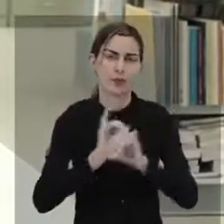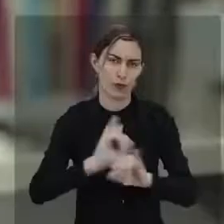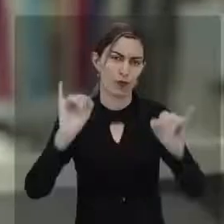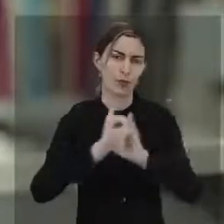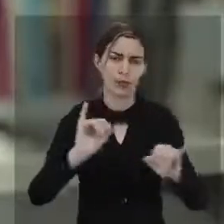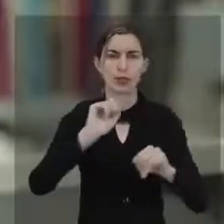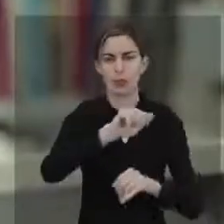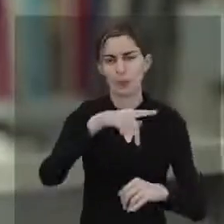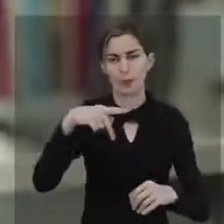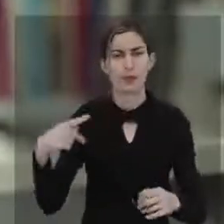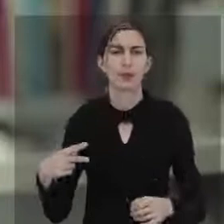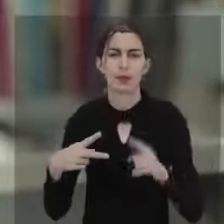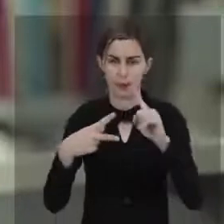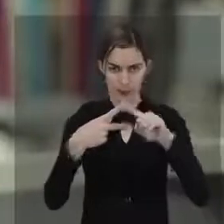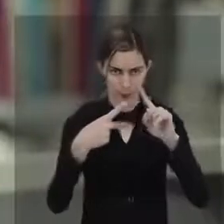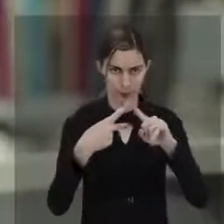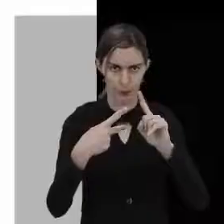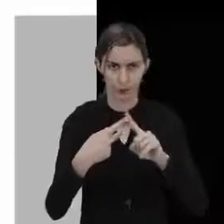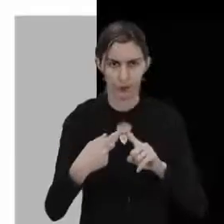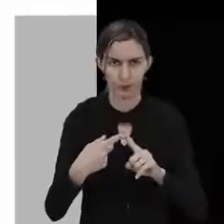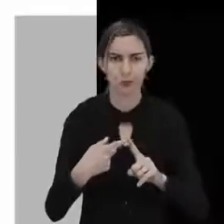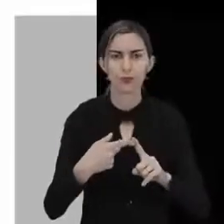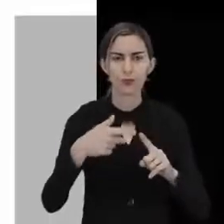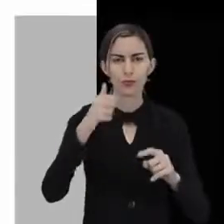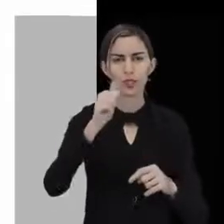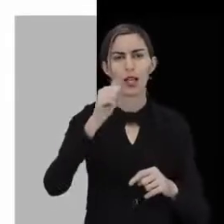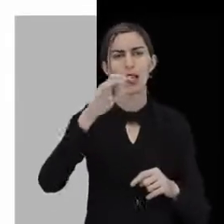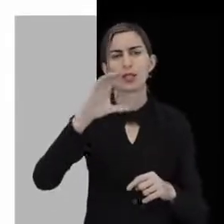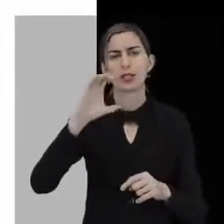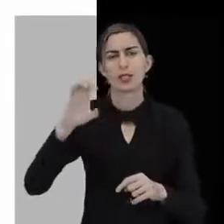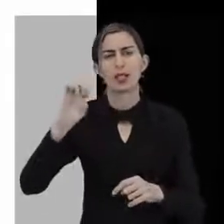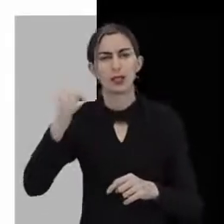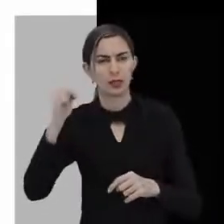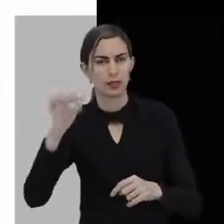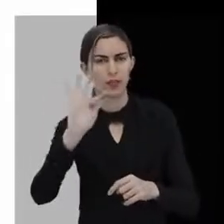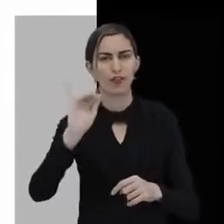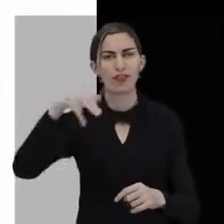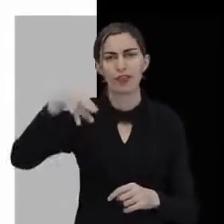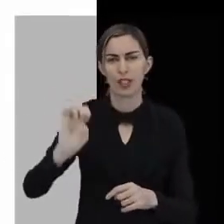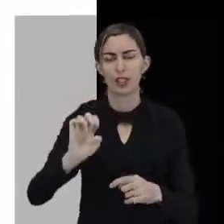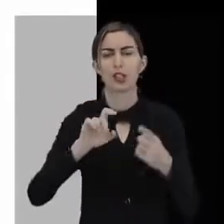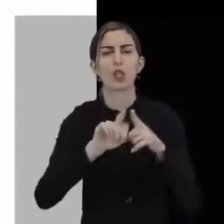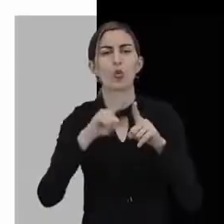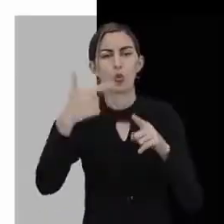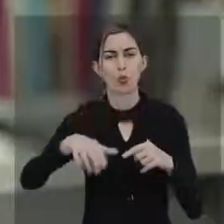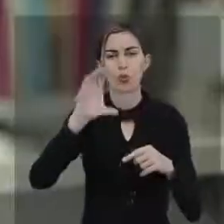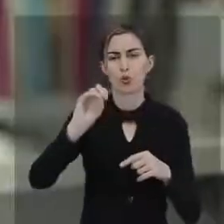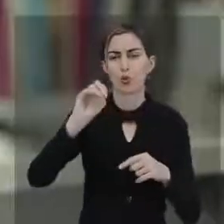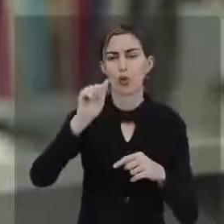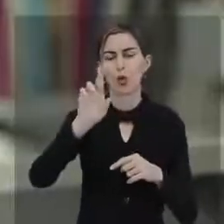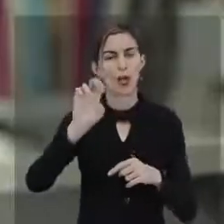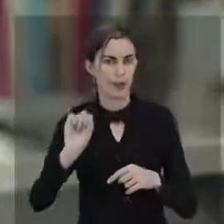aplicação. São essas 2 permissões aqui, o Access Find Location e o Access Course Location.